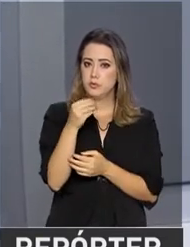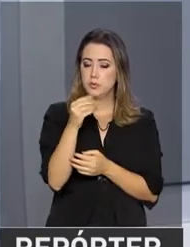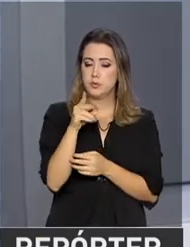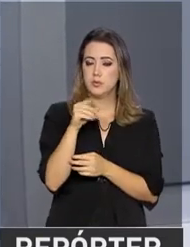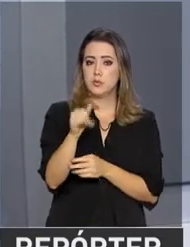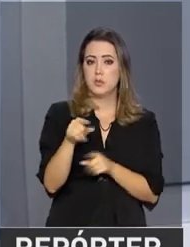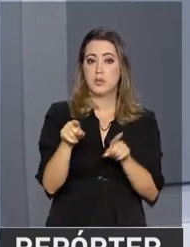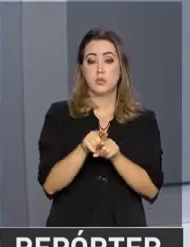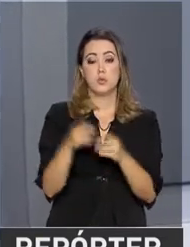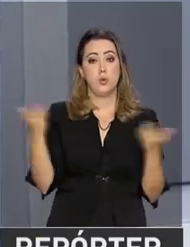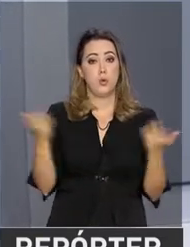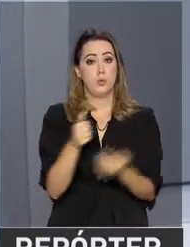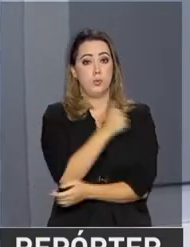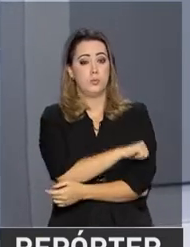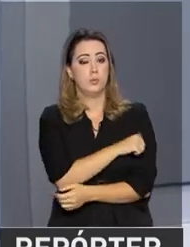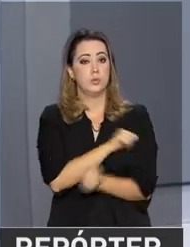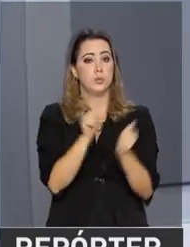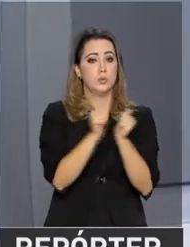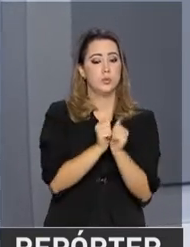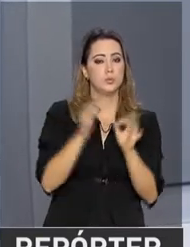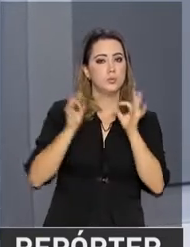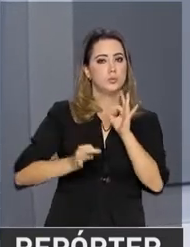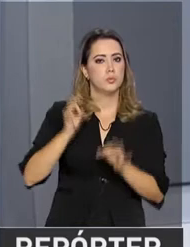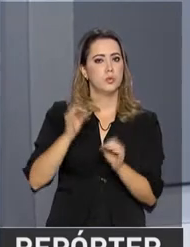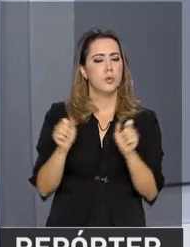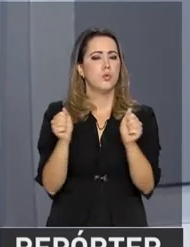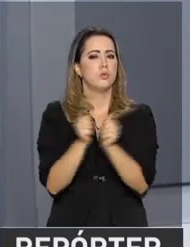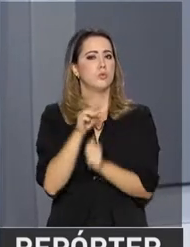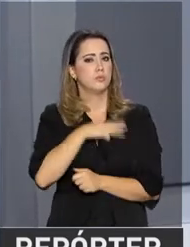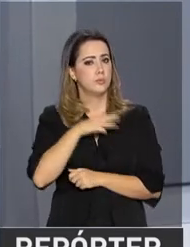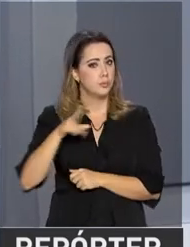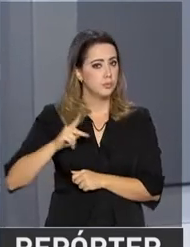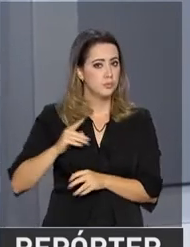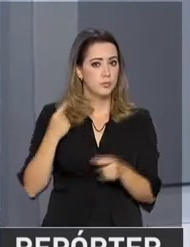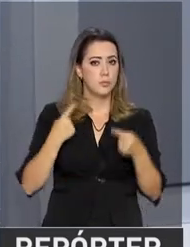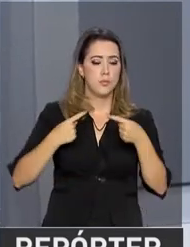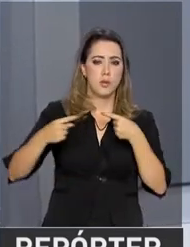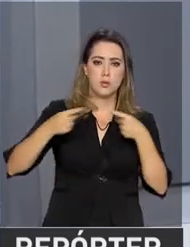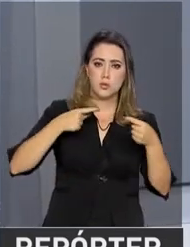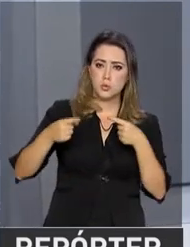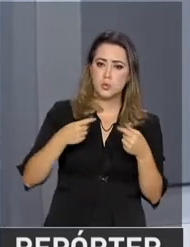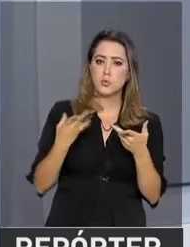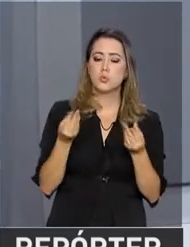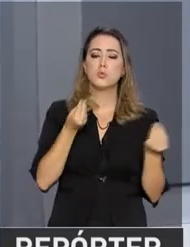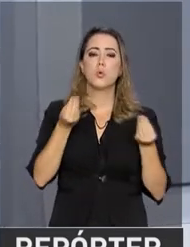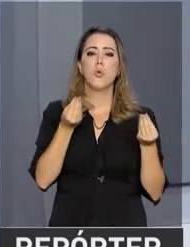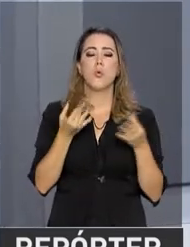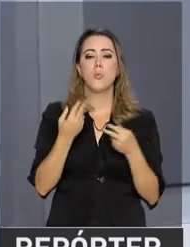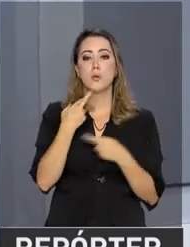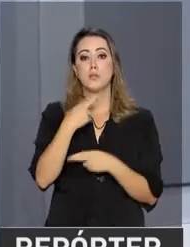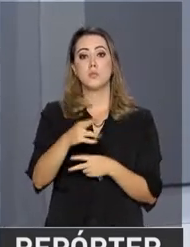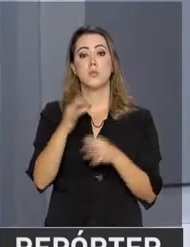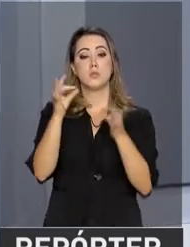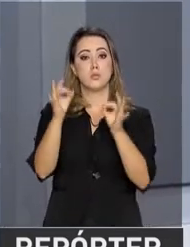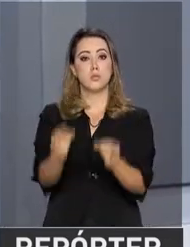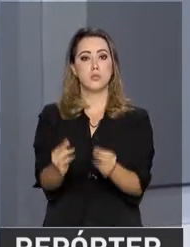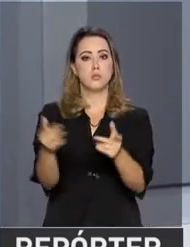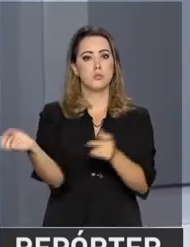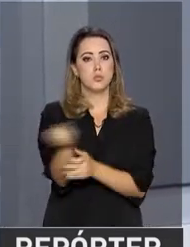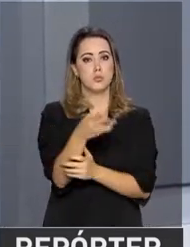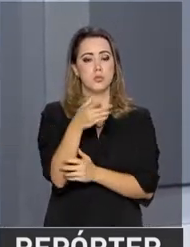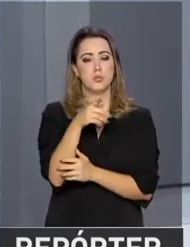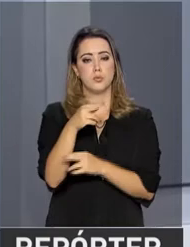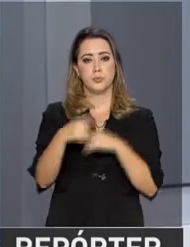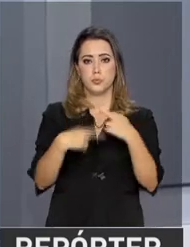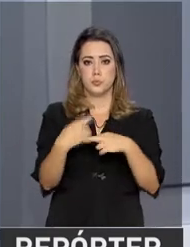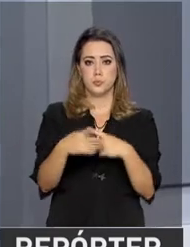com representantes do Judiciário e do Ministério Público para discutir os desafios e soluções jurídicas inovadoras sobre o uso da